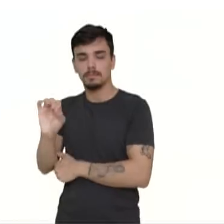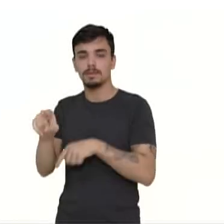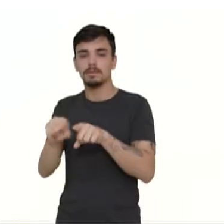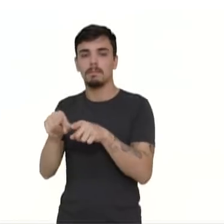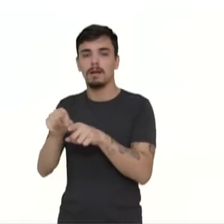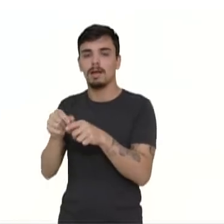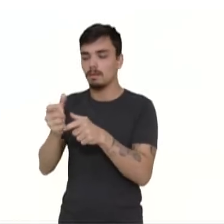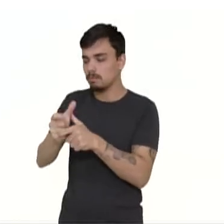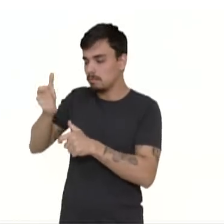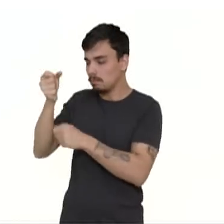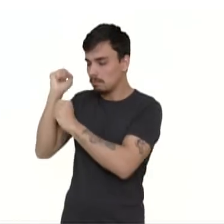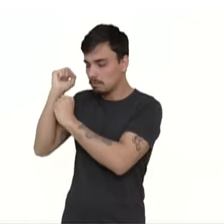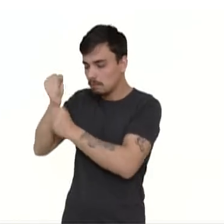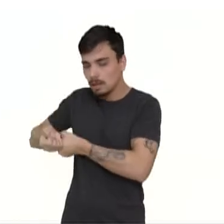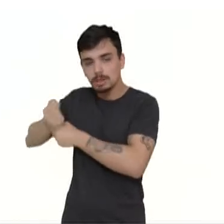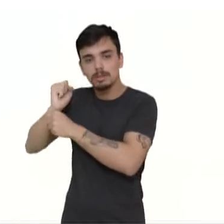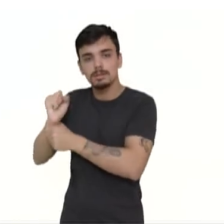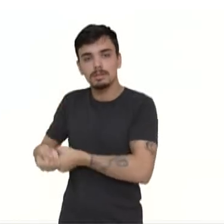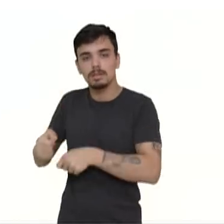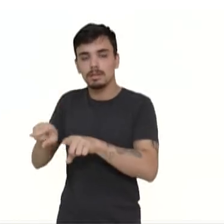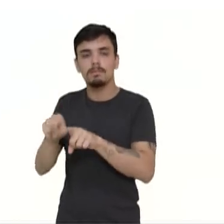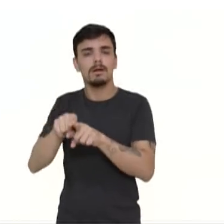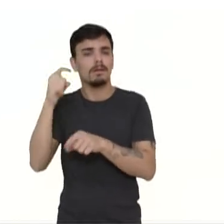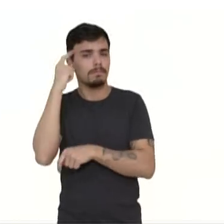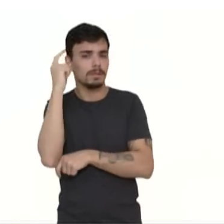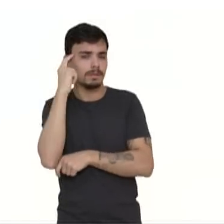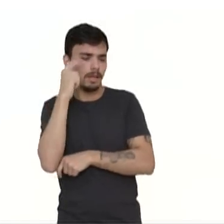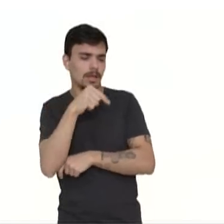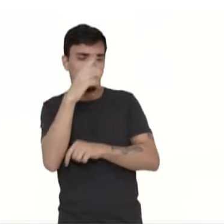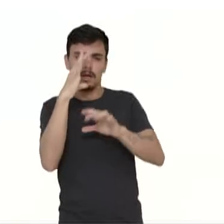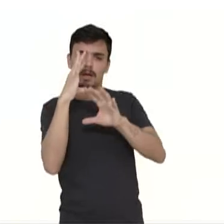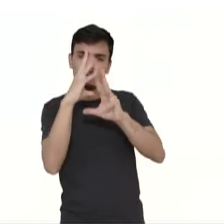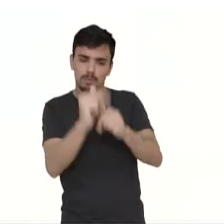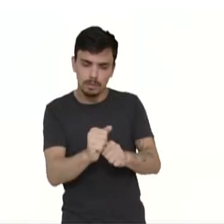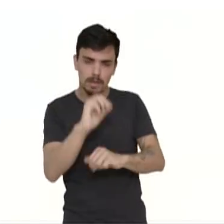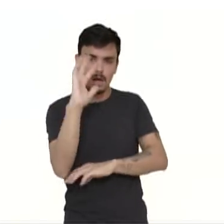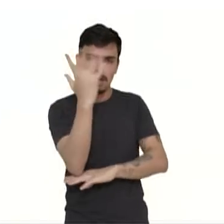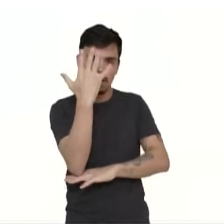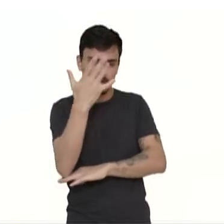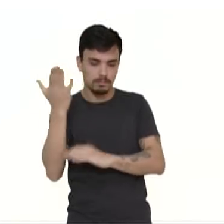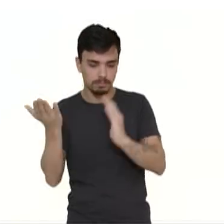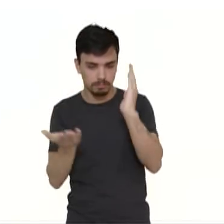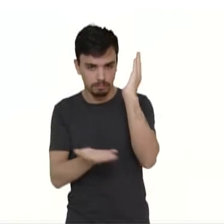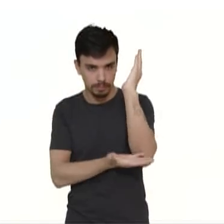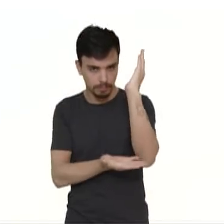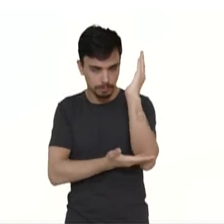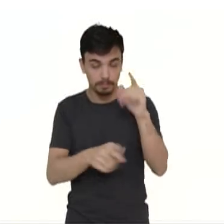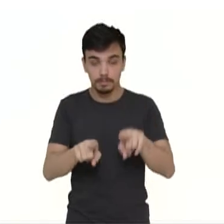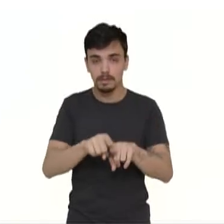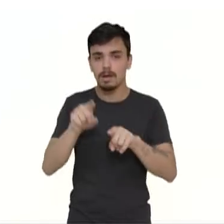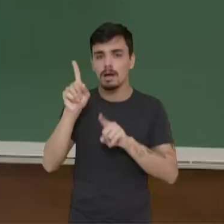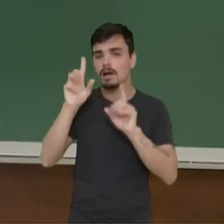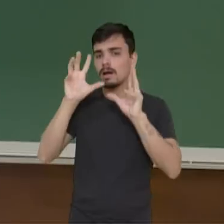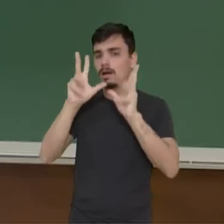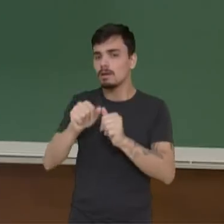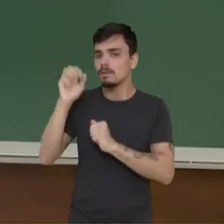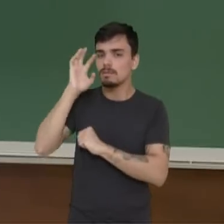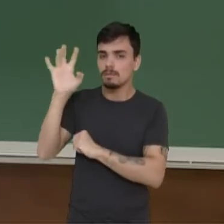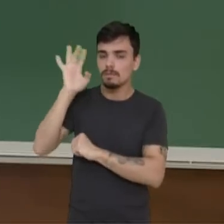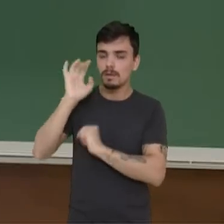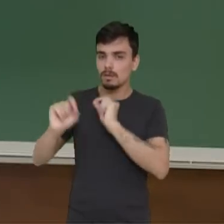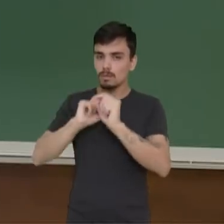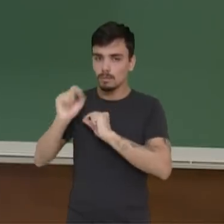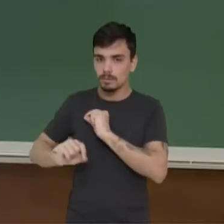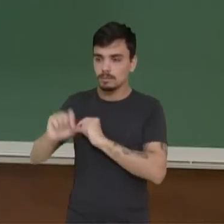o que faz o leitor pensar que ele estaria cortando todas aquelas árvores. Então, isso tudo reflete as imagens, os desenhos,